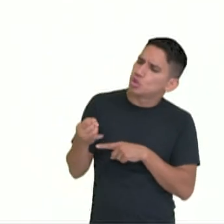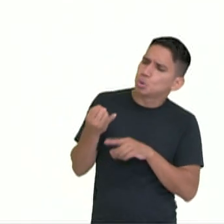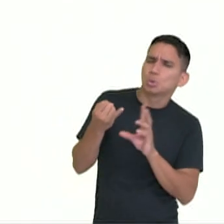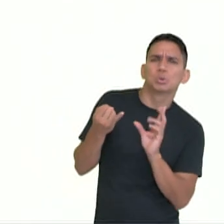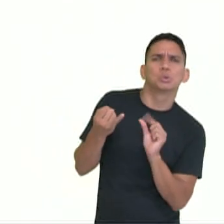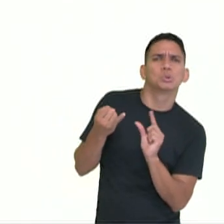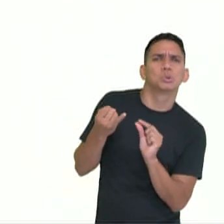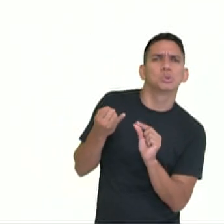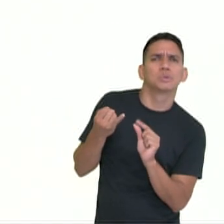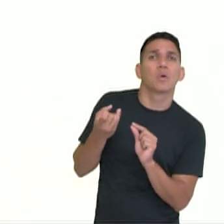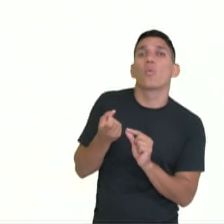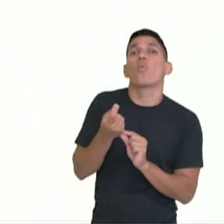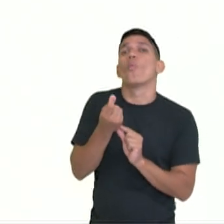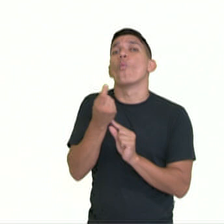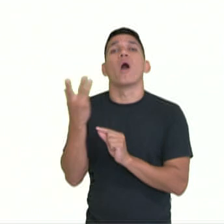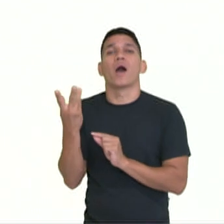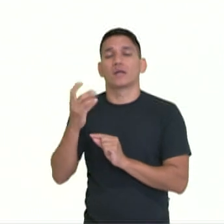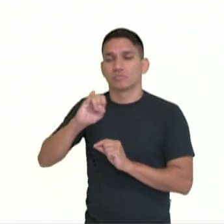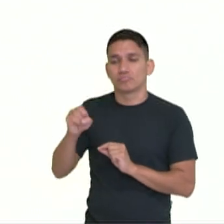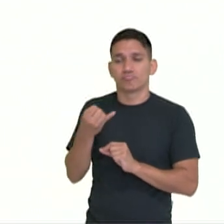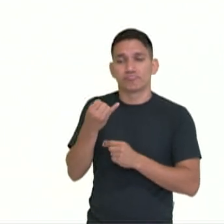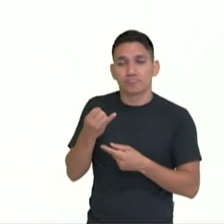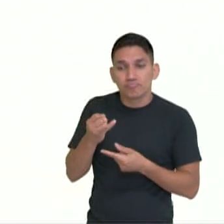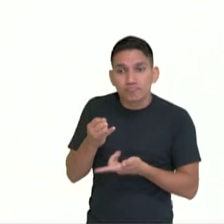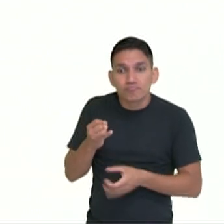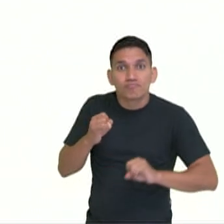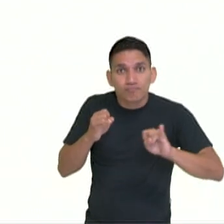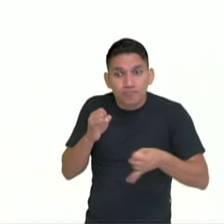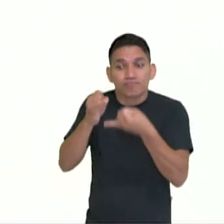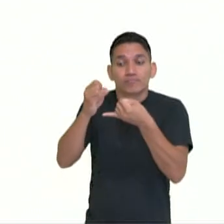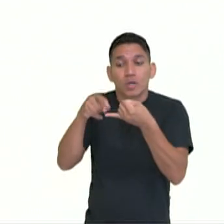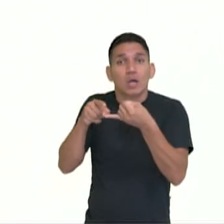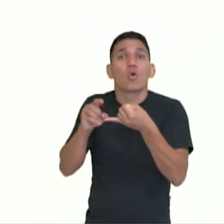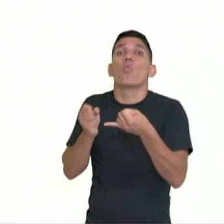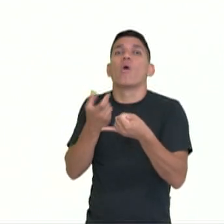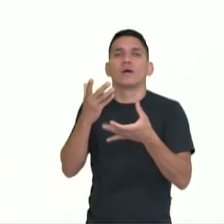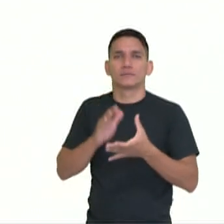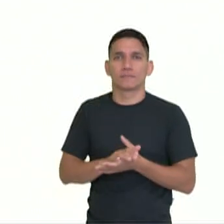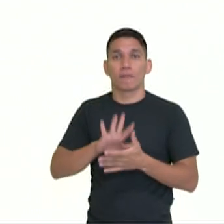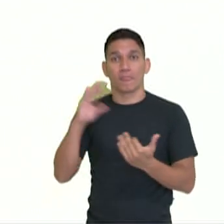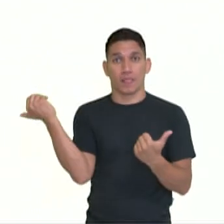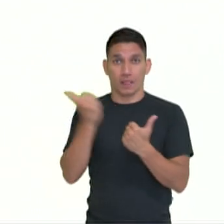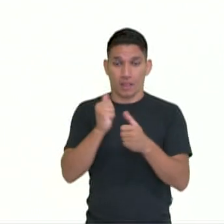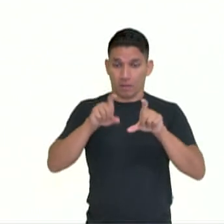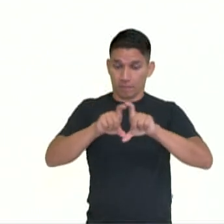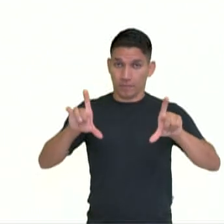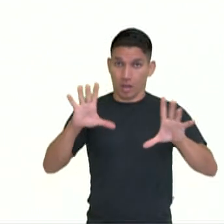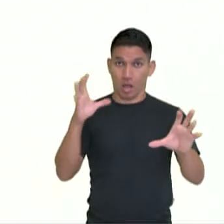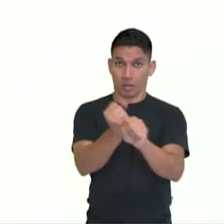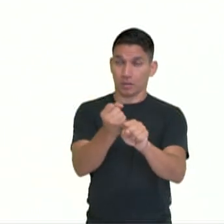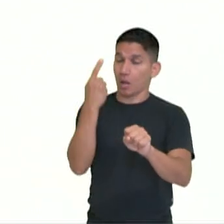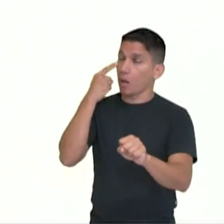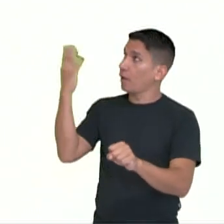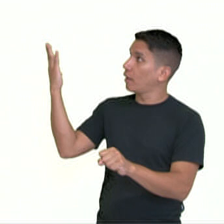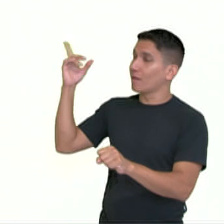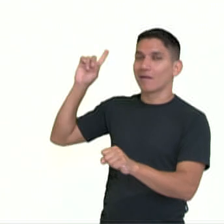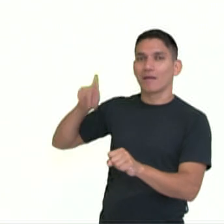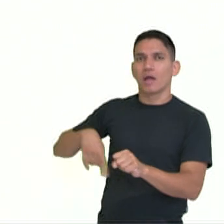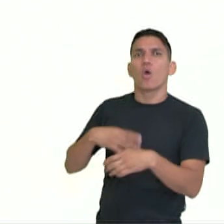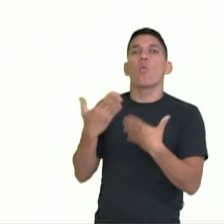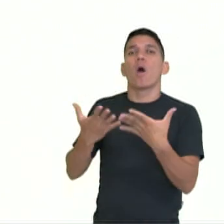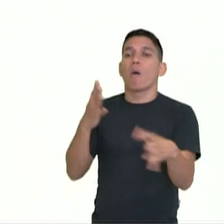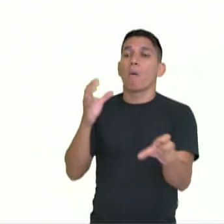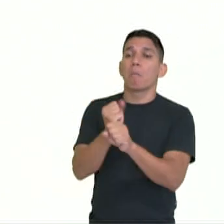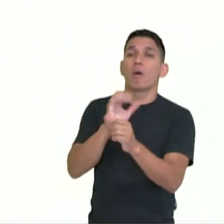que vai estar rendendo esse capital. Então, aplicando aqui a forma do montante, que aqui a gente vai ter qual é o montante